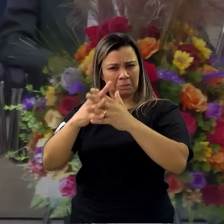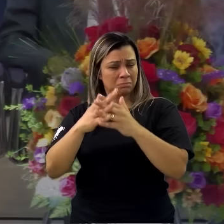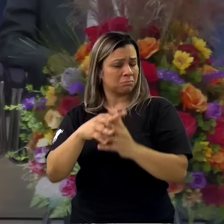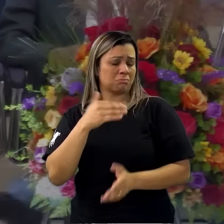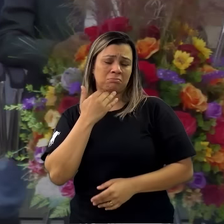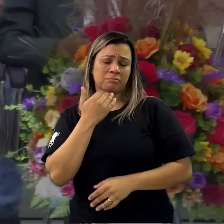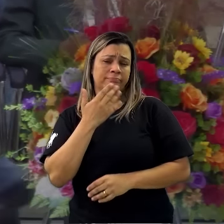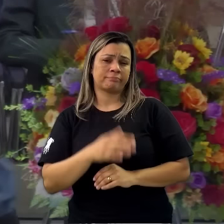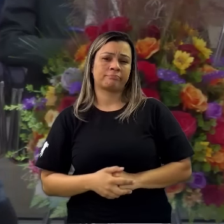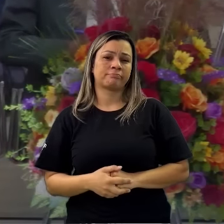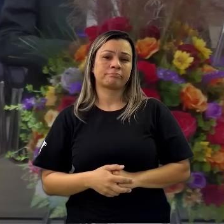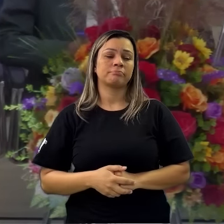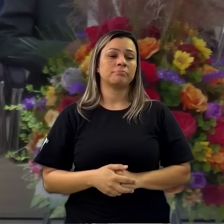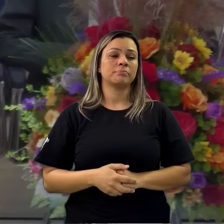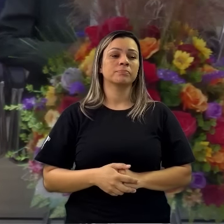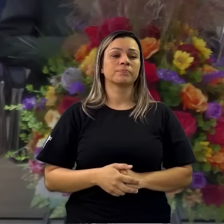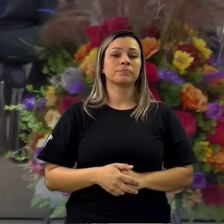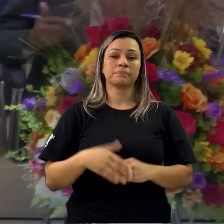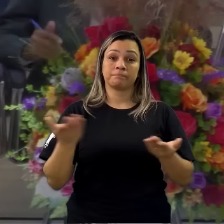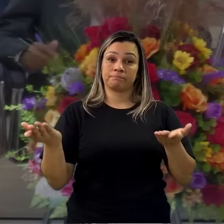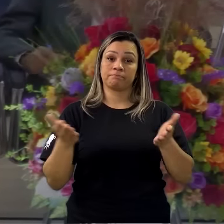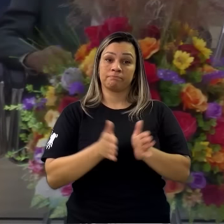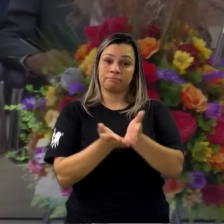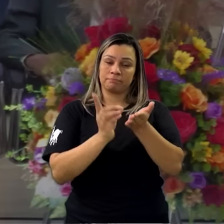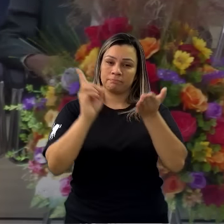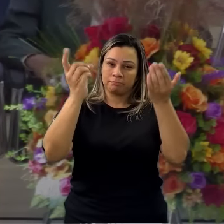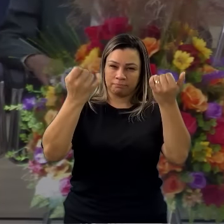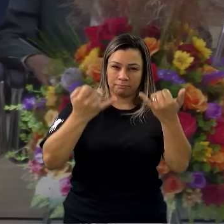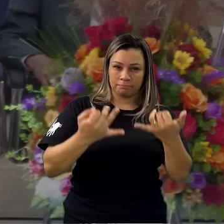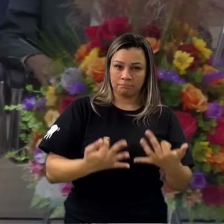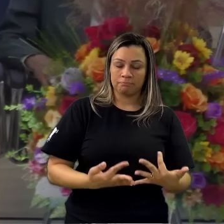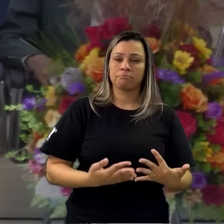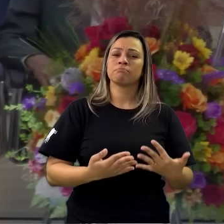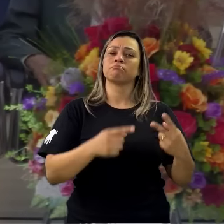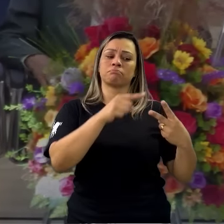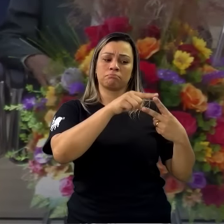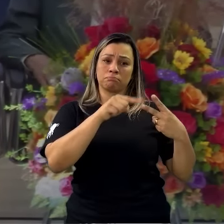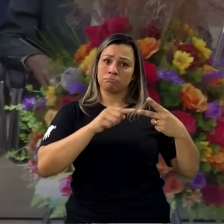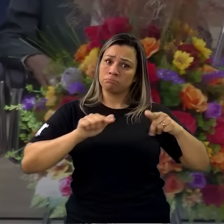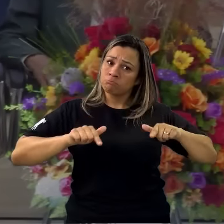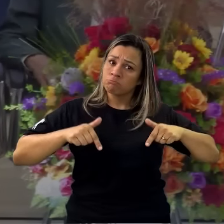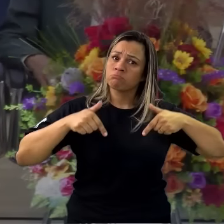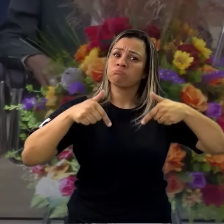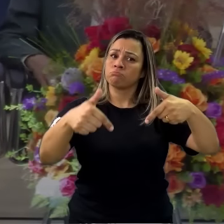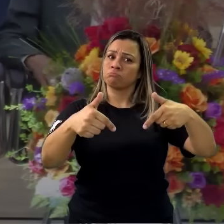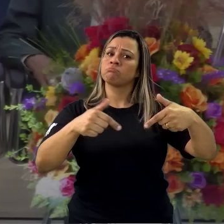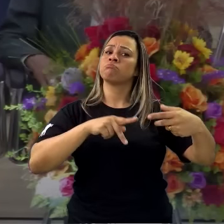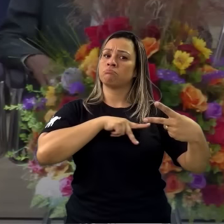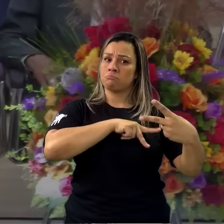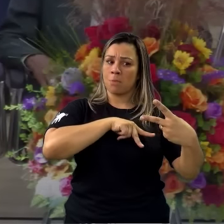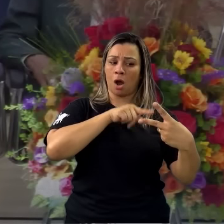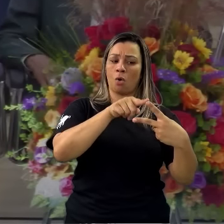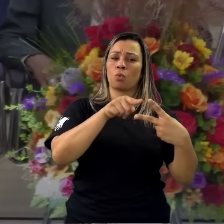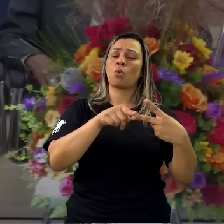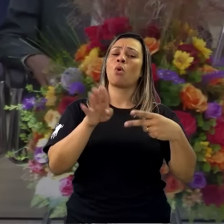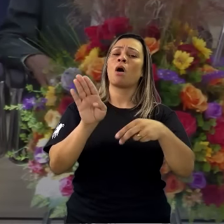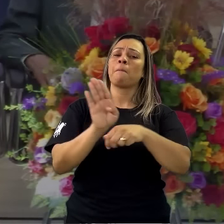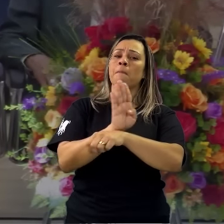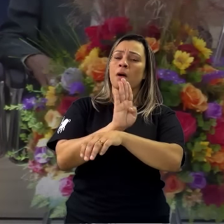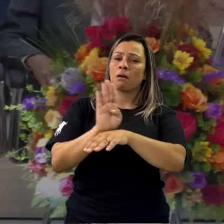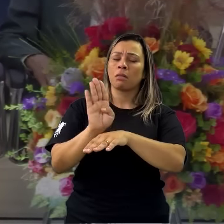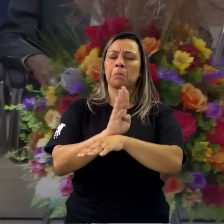a Jesus mas o texto diz que eles estão trabalhando juntos Paulo e Barnabé uma das coisas que